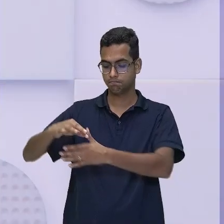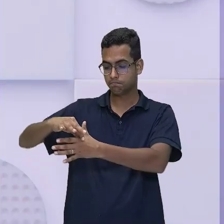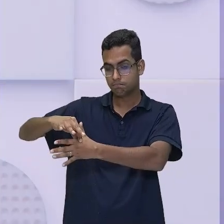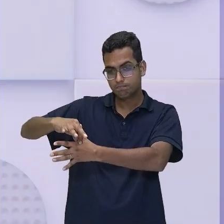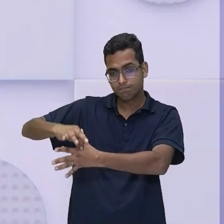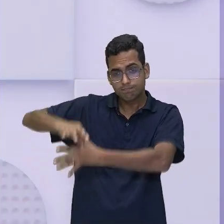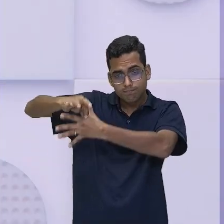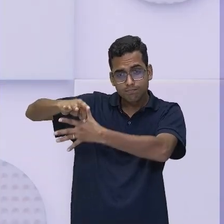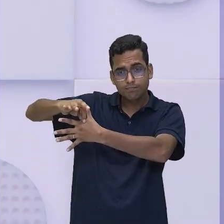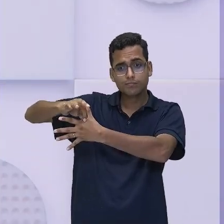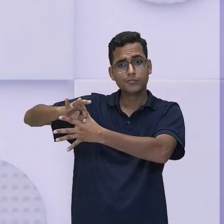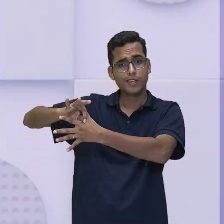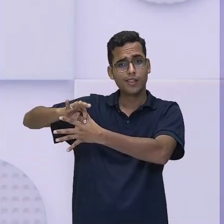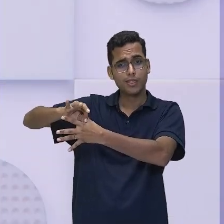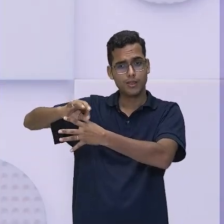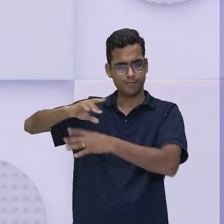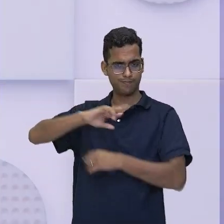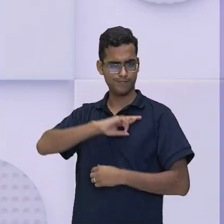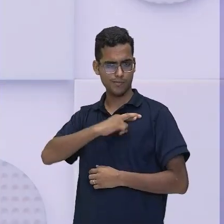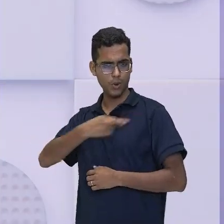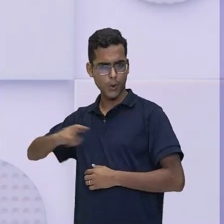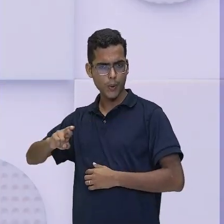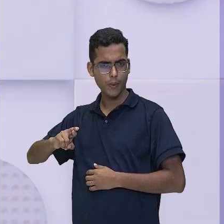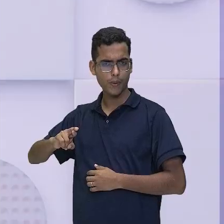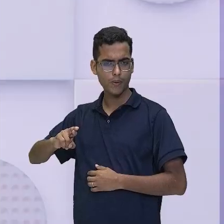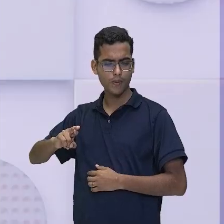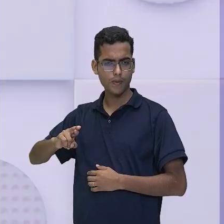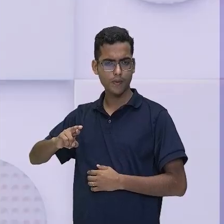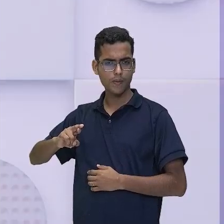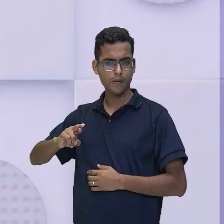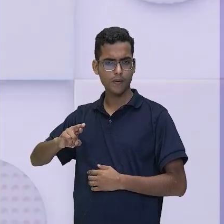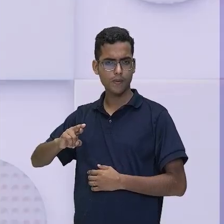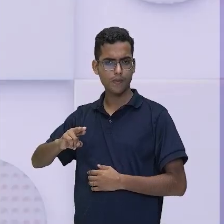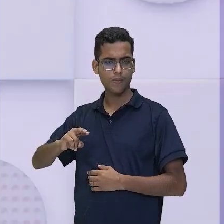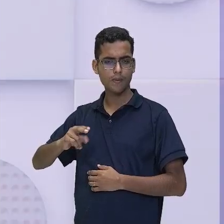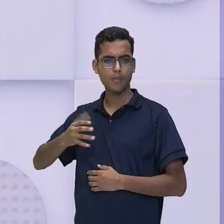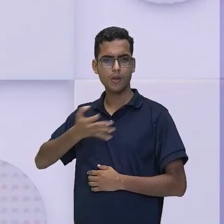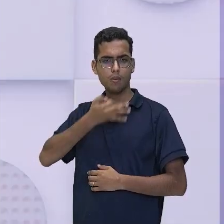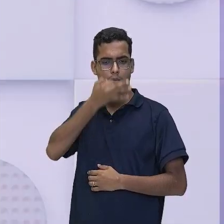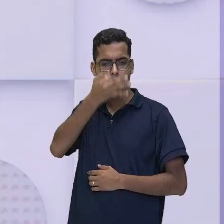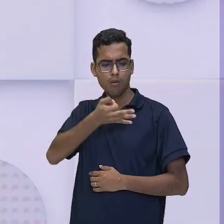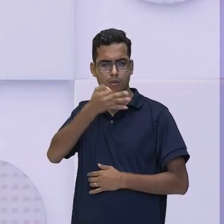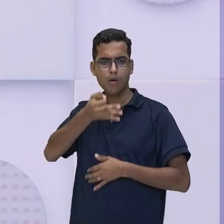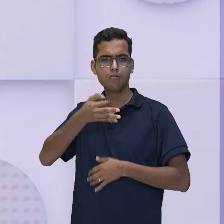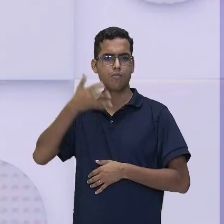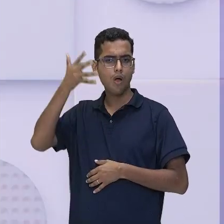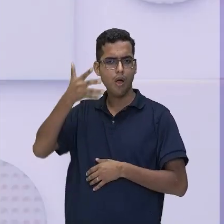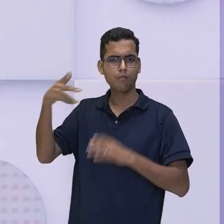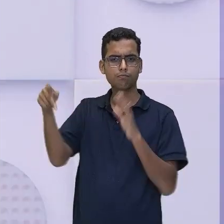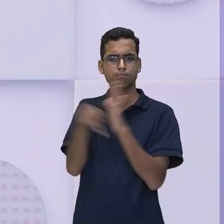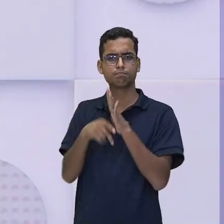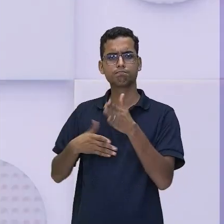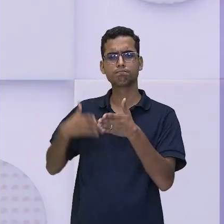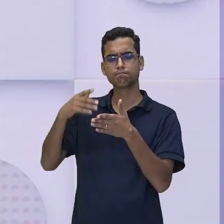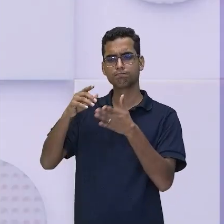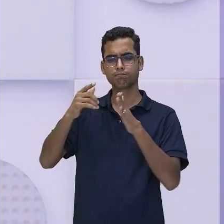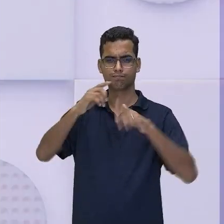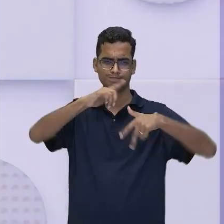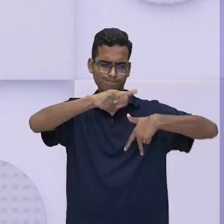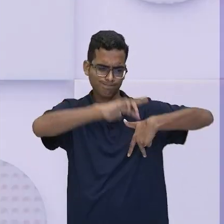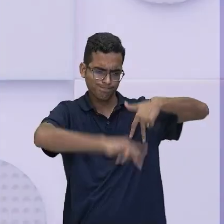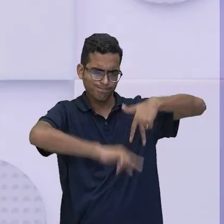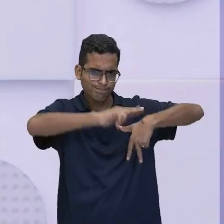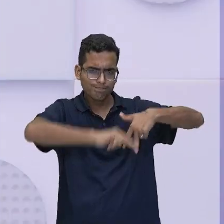religiosas também têm limites do ponto de vista do discurso de gênero, como nós vimos há pouco, que